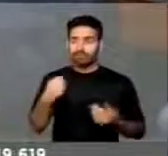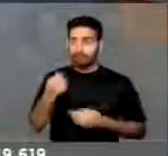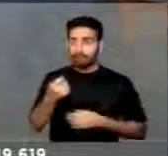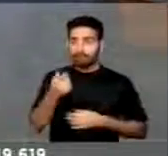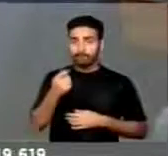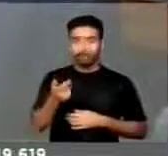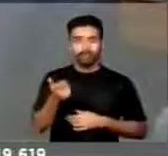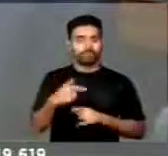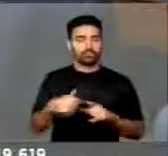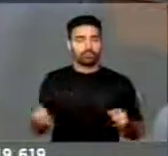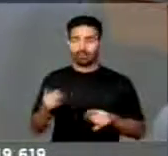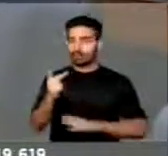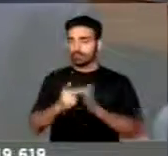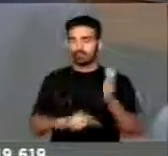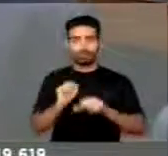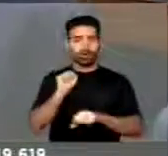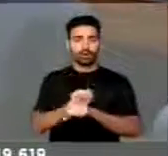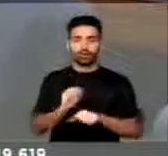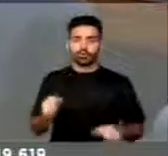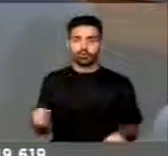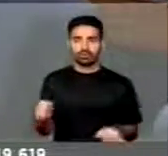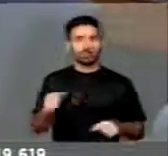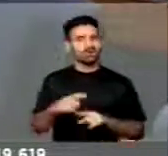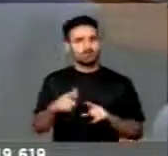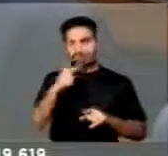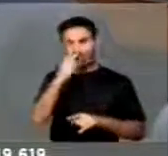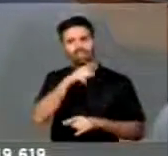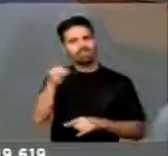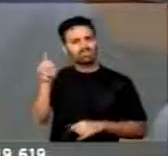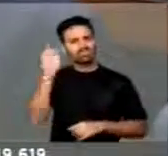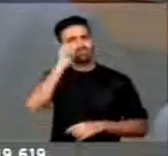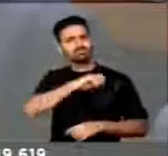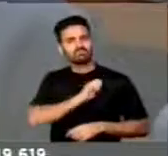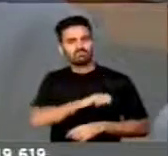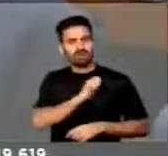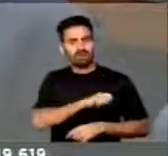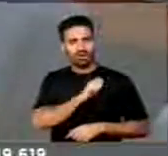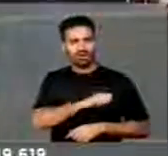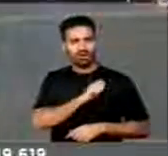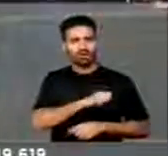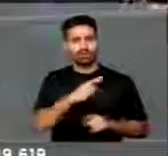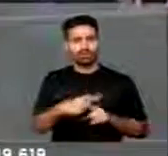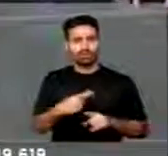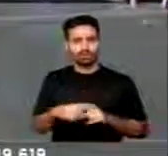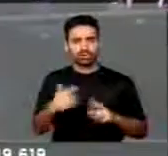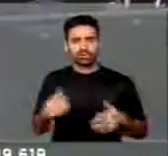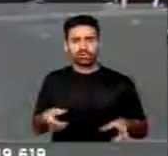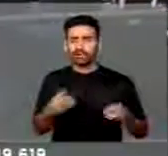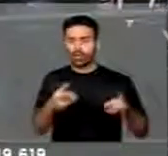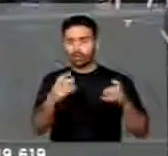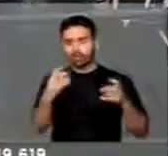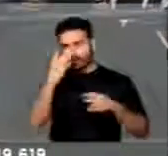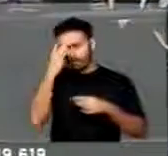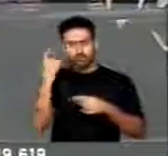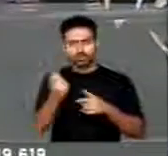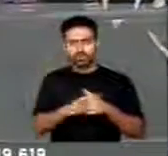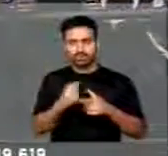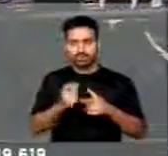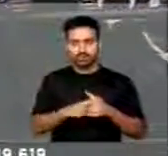está parado, parece que foi de propósito que eles fizeram para não cobrar os devedores da União, aqueles que